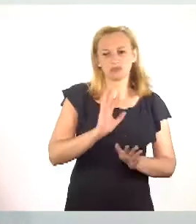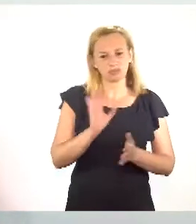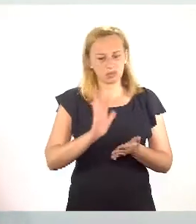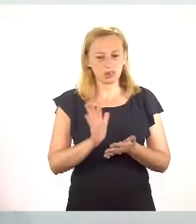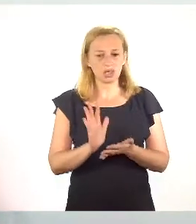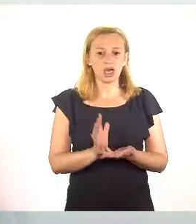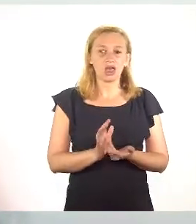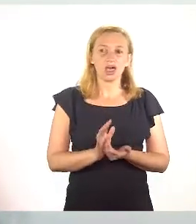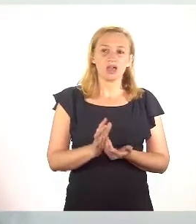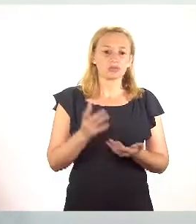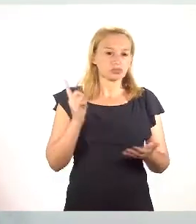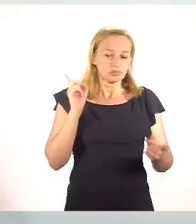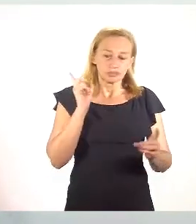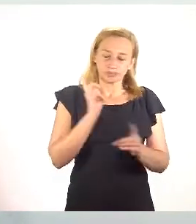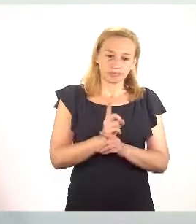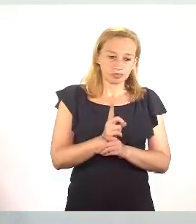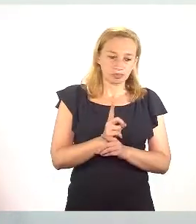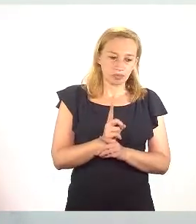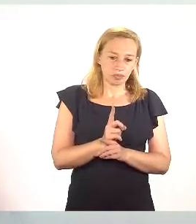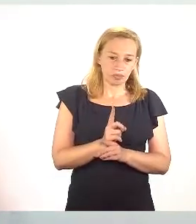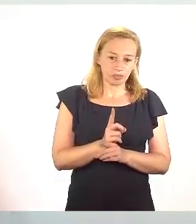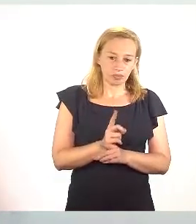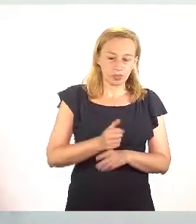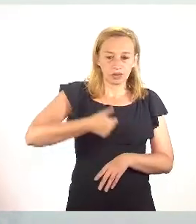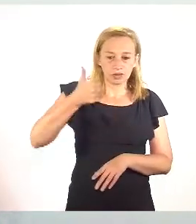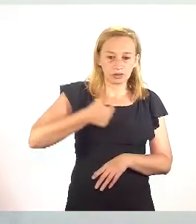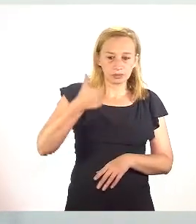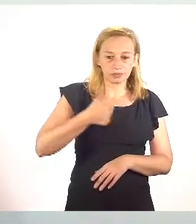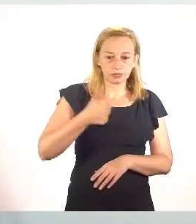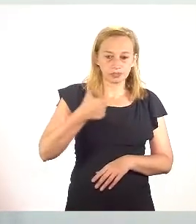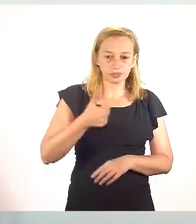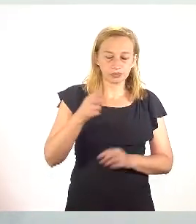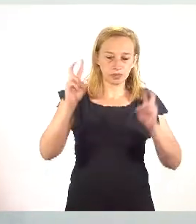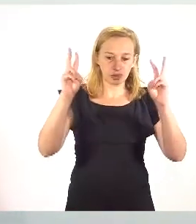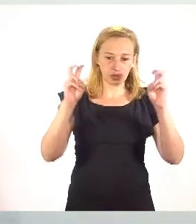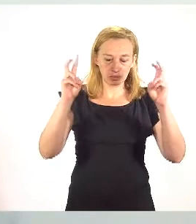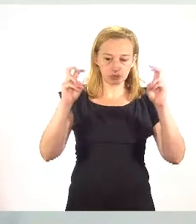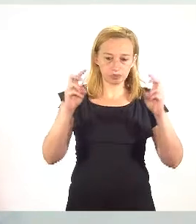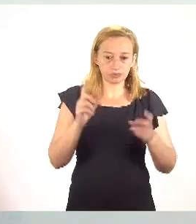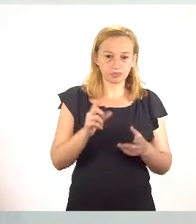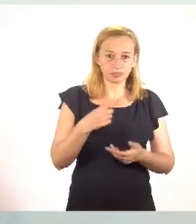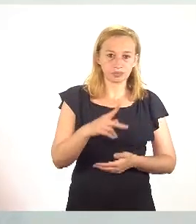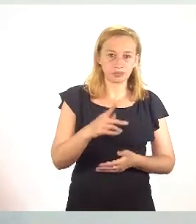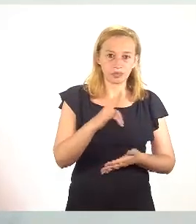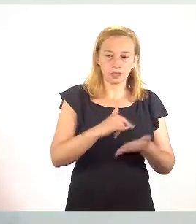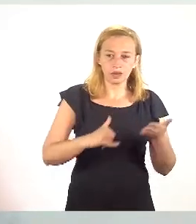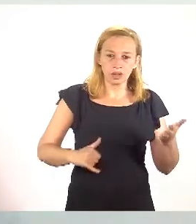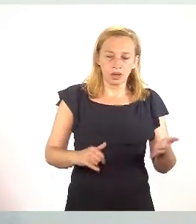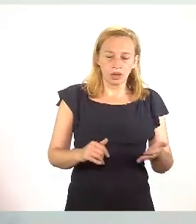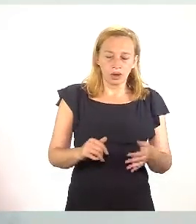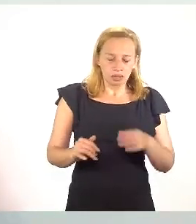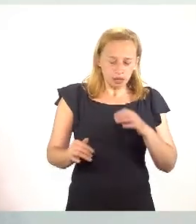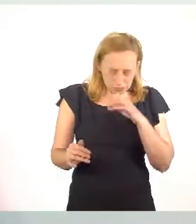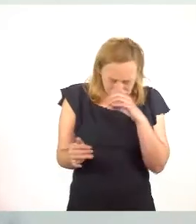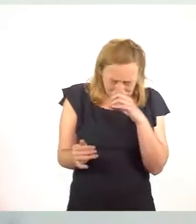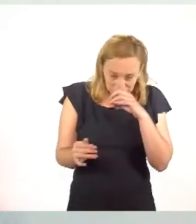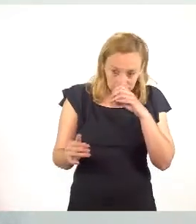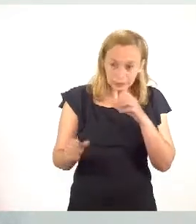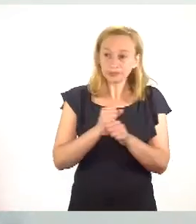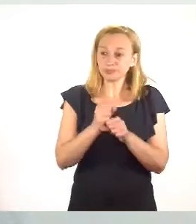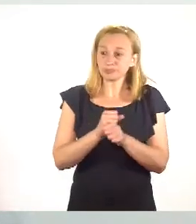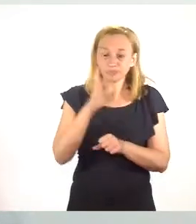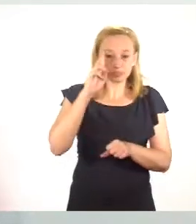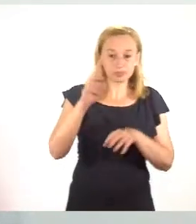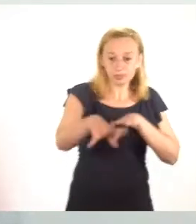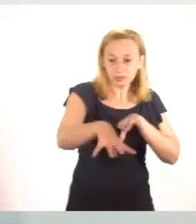que deveria ser a primeira questão que o senhor deveria ter explicitado no seu currículo. O ano que o senhor se formou, porque o